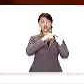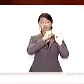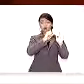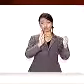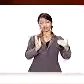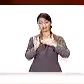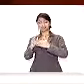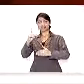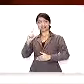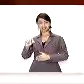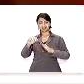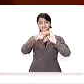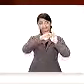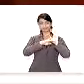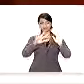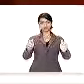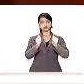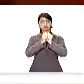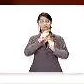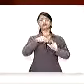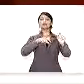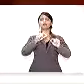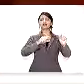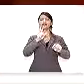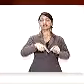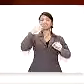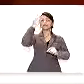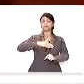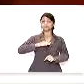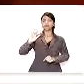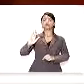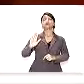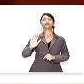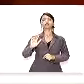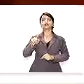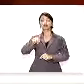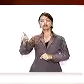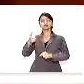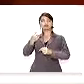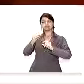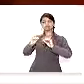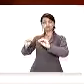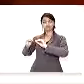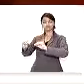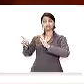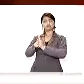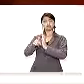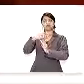10 os referidos itens versam sobre comprovação da aplicação de recursos públicos